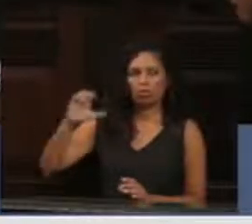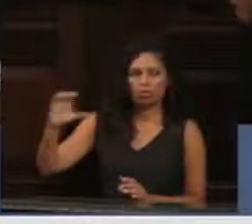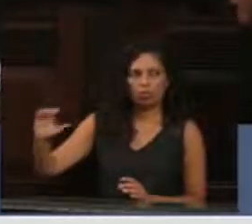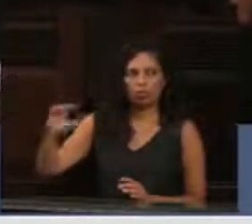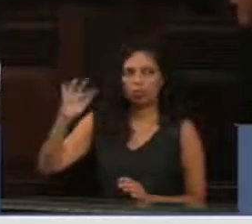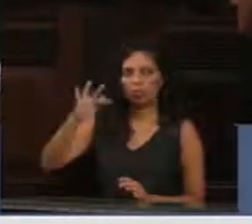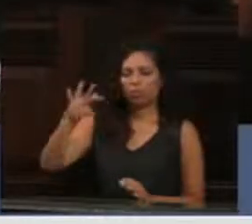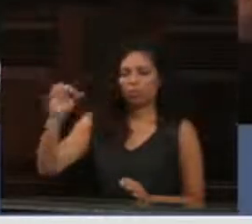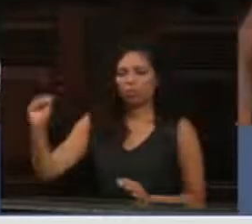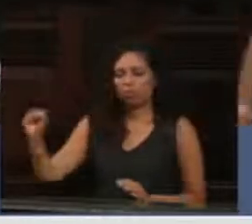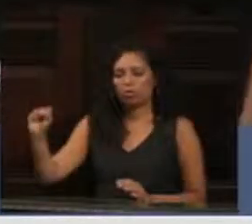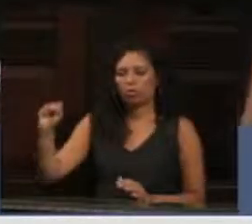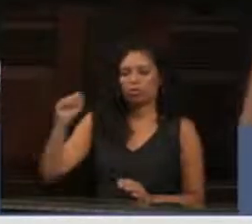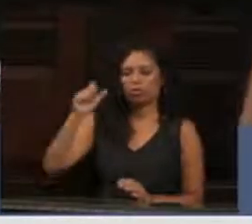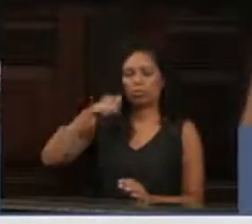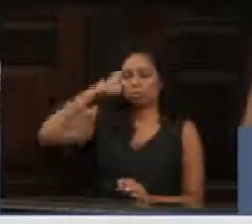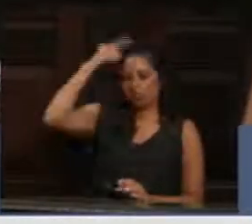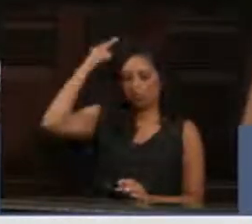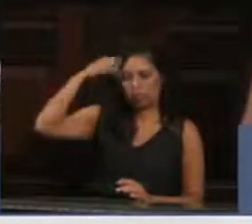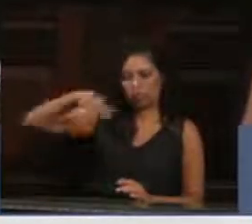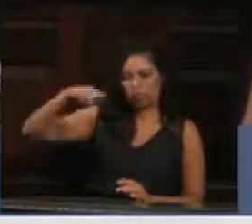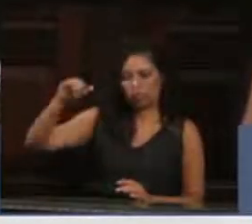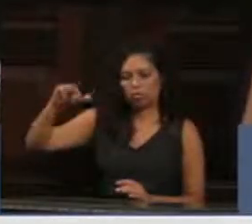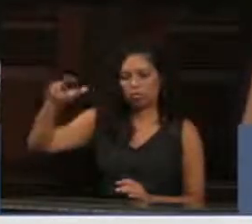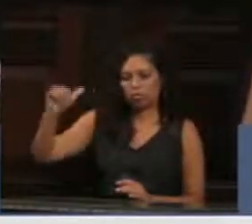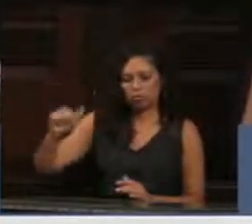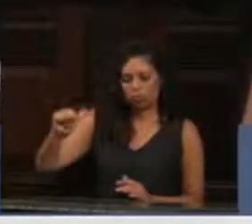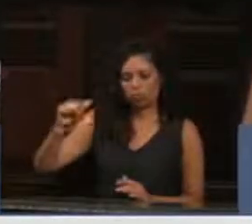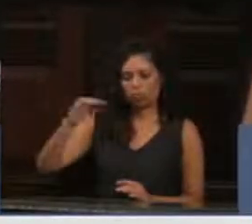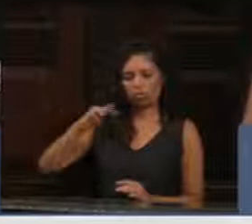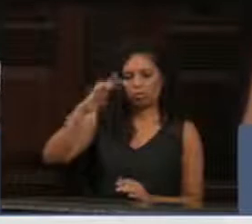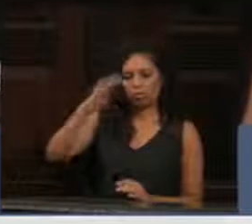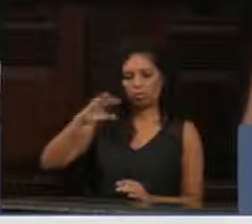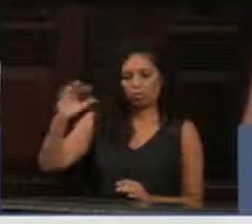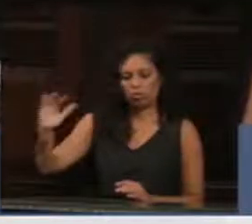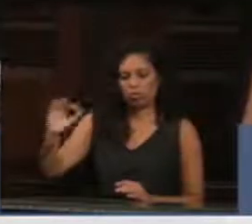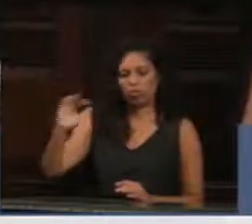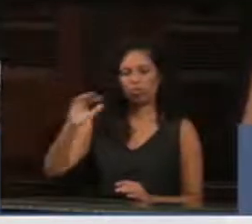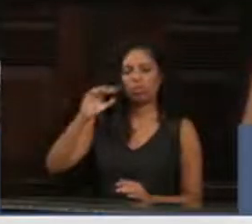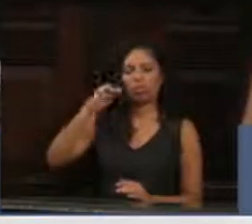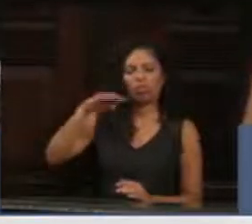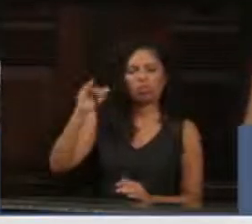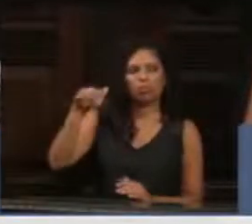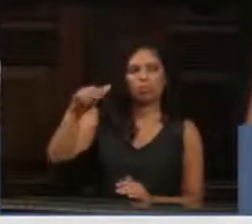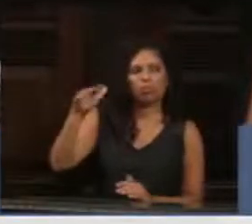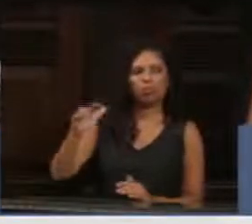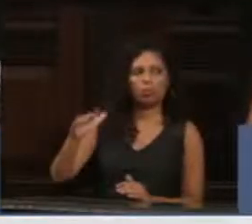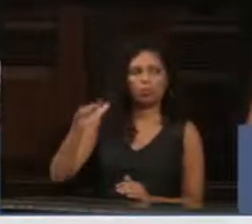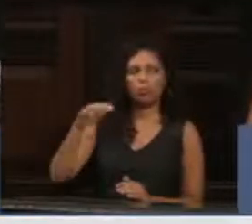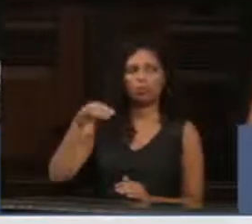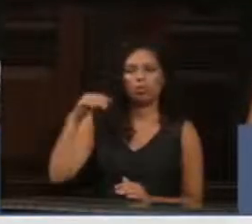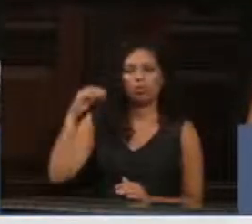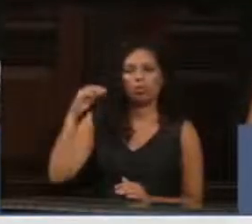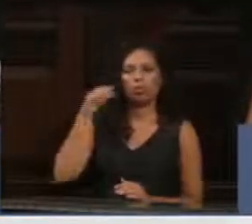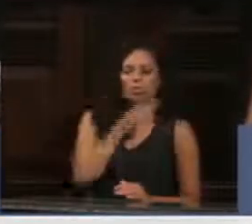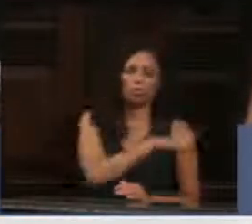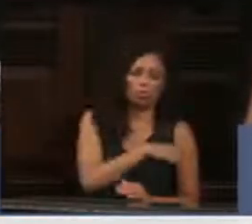Flávio Serafim, Luiz Paulo, Mônica Francisco, Valdec Carneiro, Carlos Mica, enfermeira